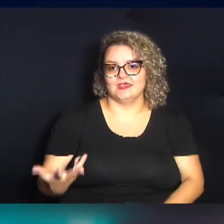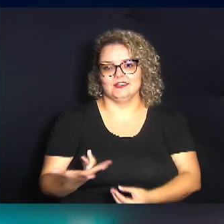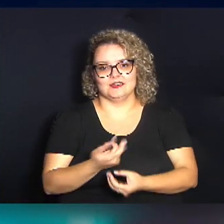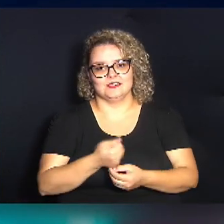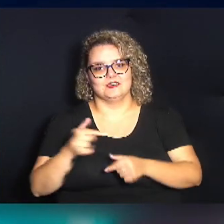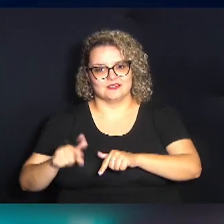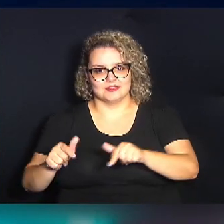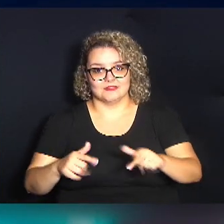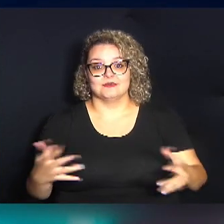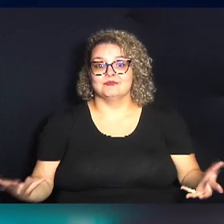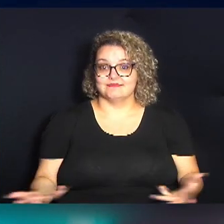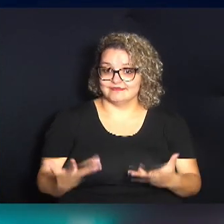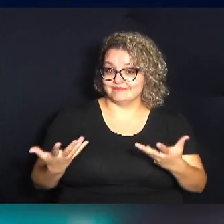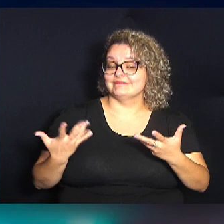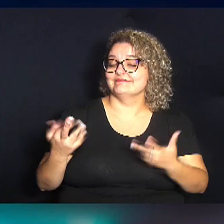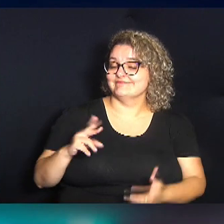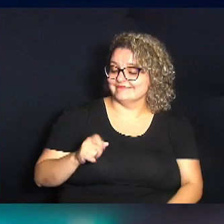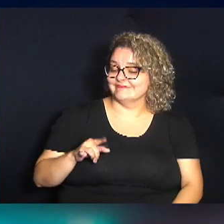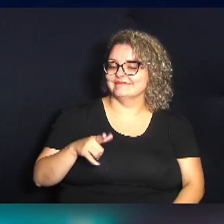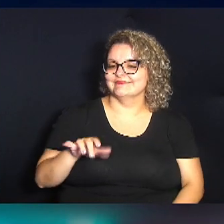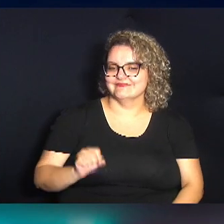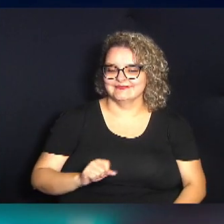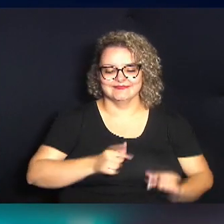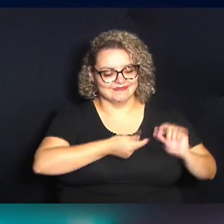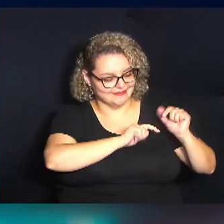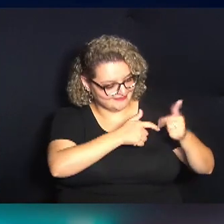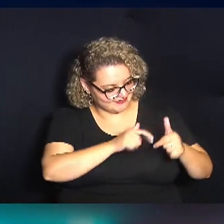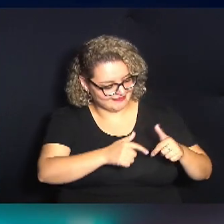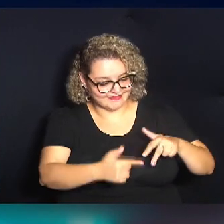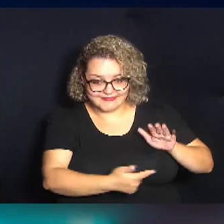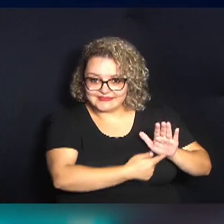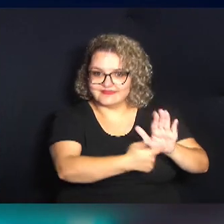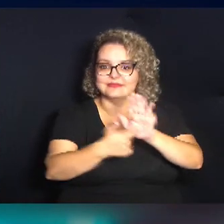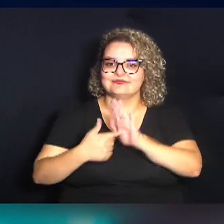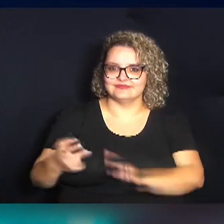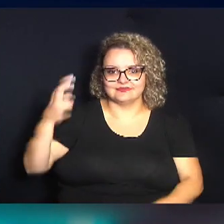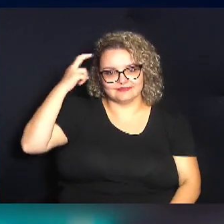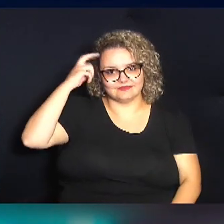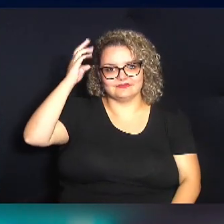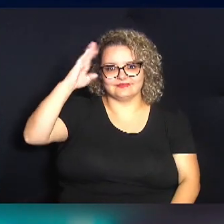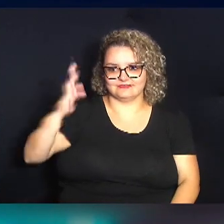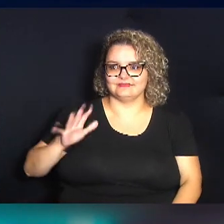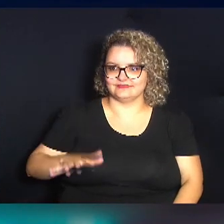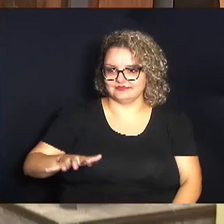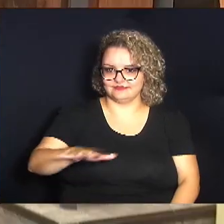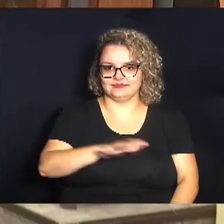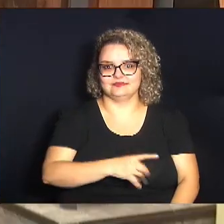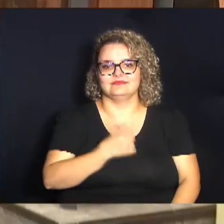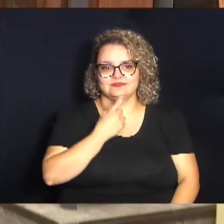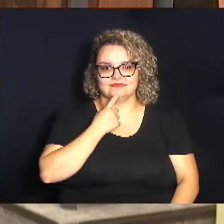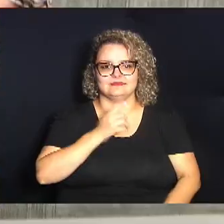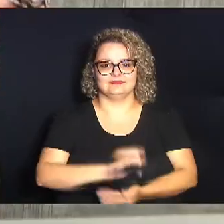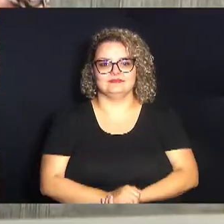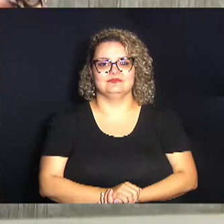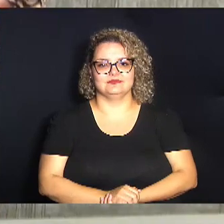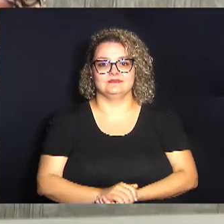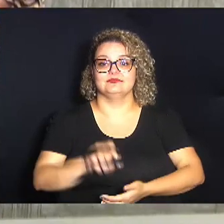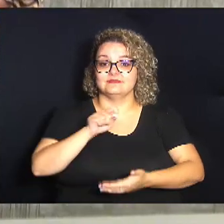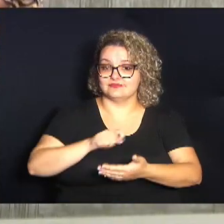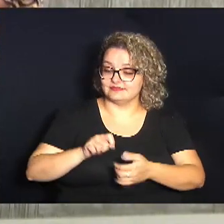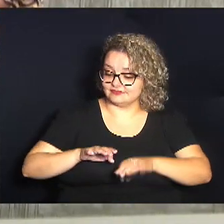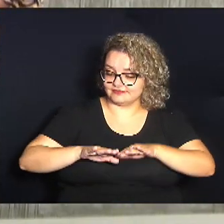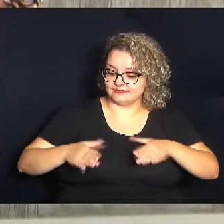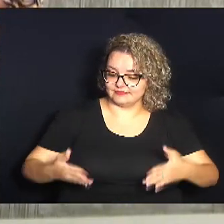mantêm vivas as raízes e as tradições dessa genuína manifestação da cultura brasileira na região de Campinas. De autoria da mesa da